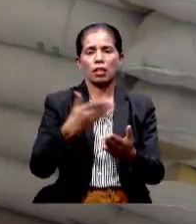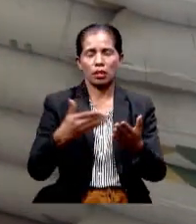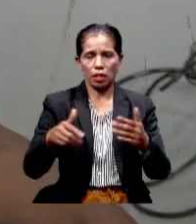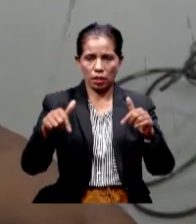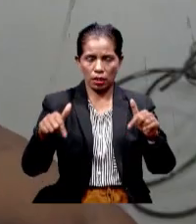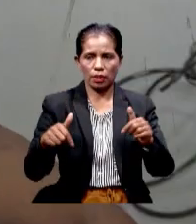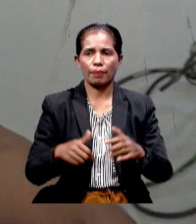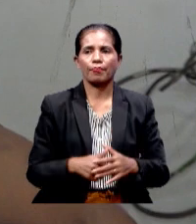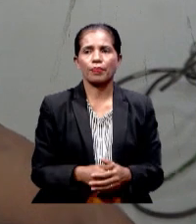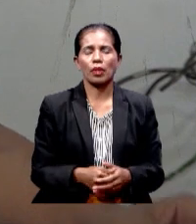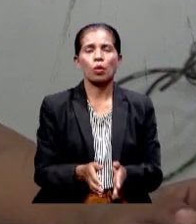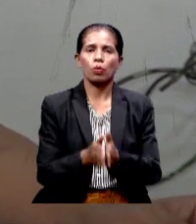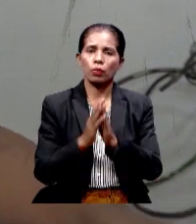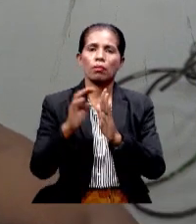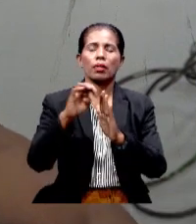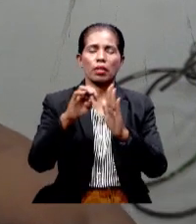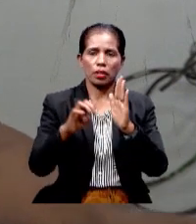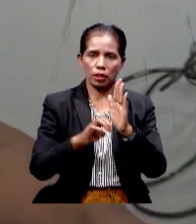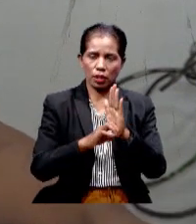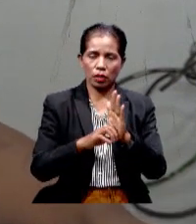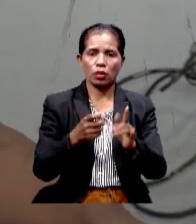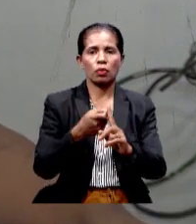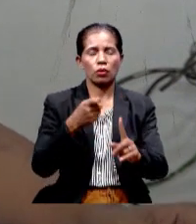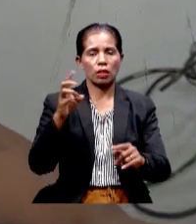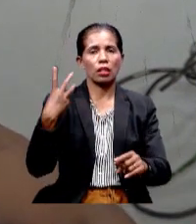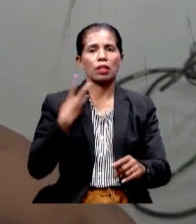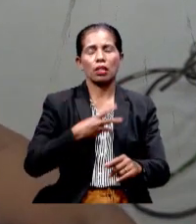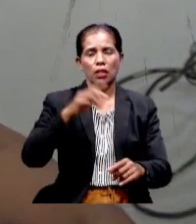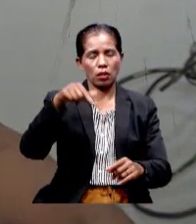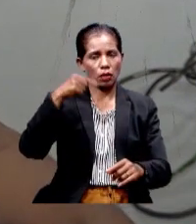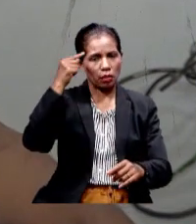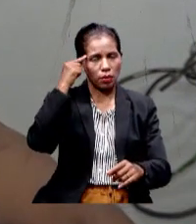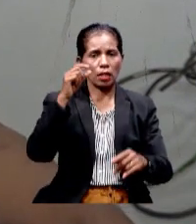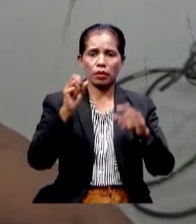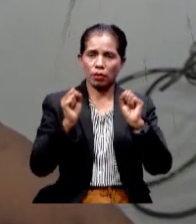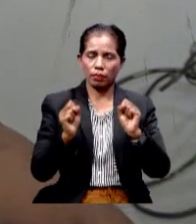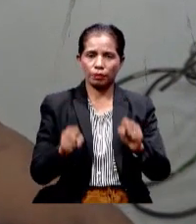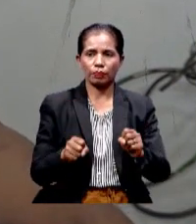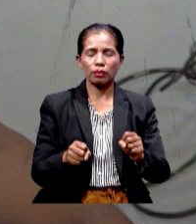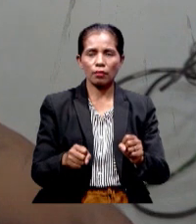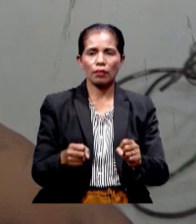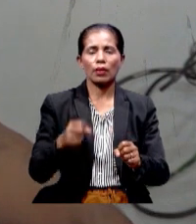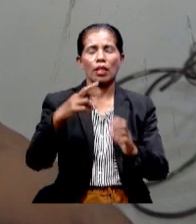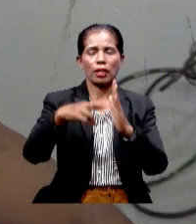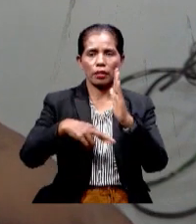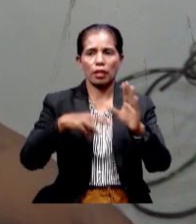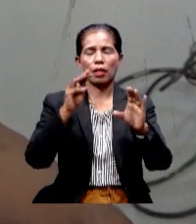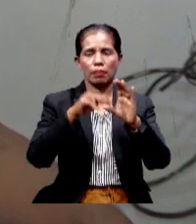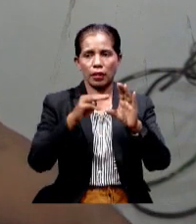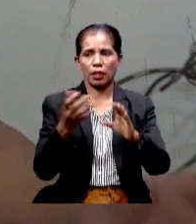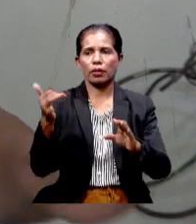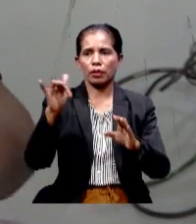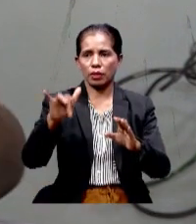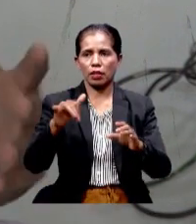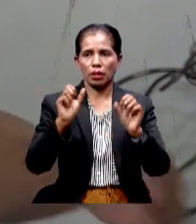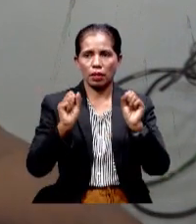Liliu bahusu ba estado lihusi tanya governo para atu bele regulariza mercado sirane.